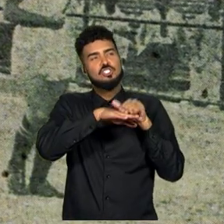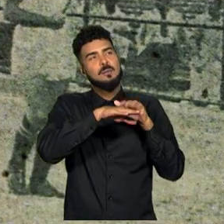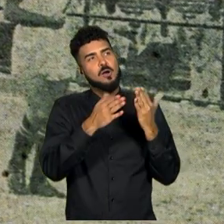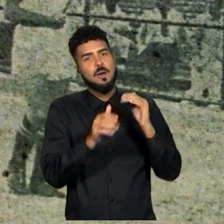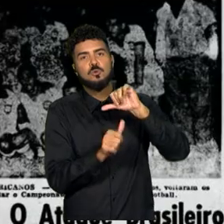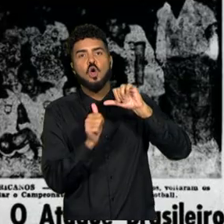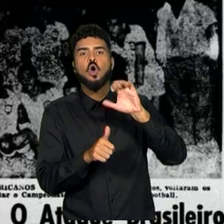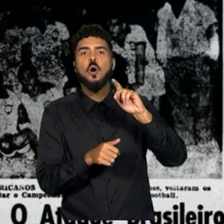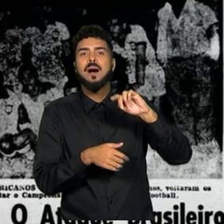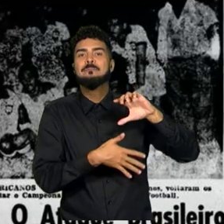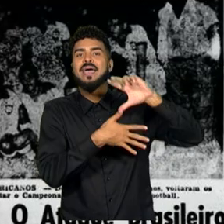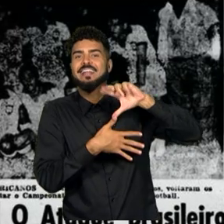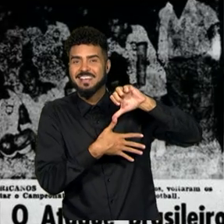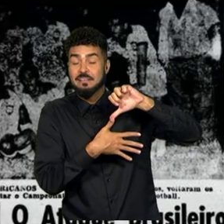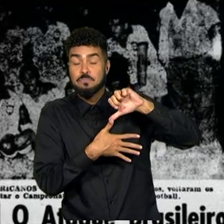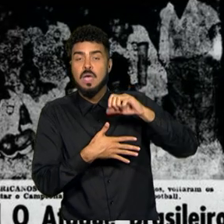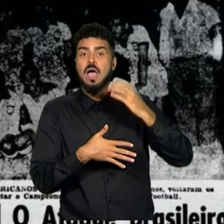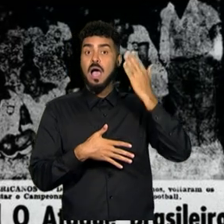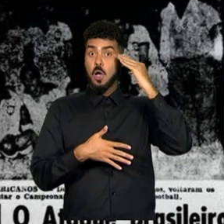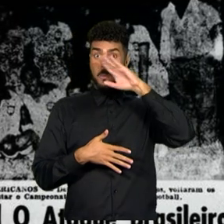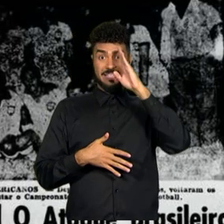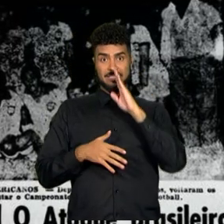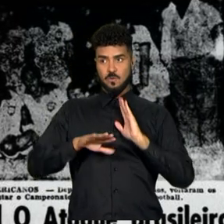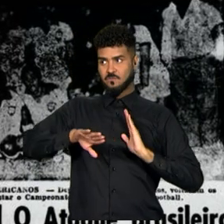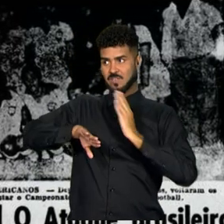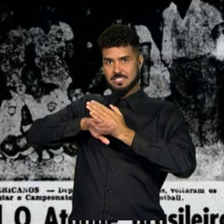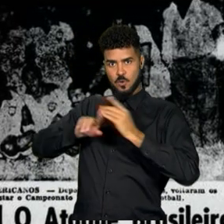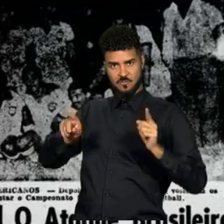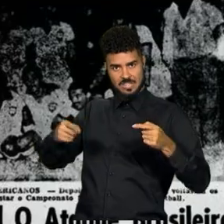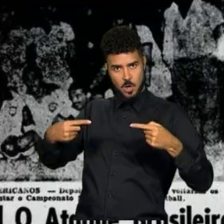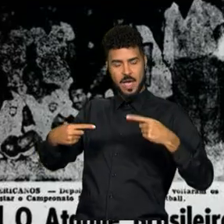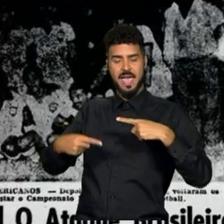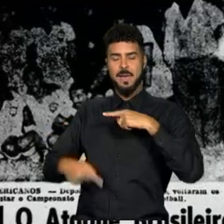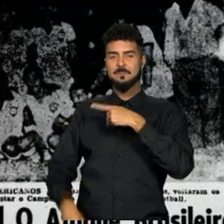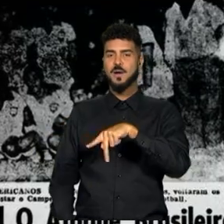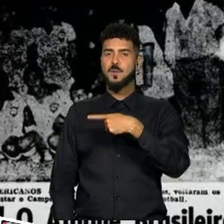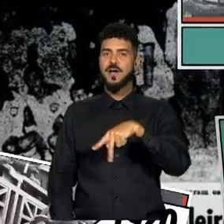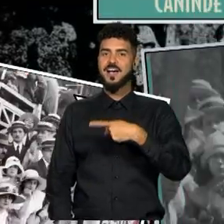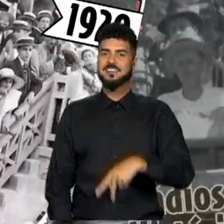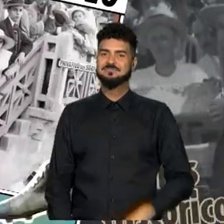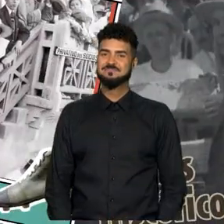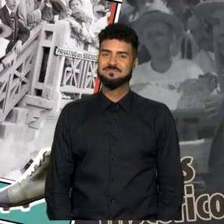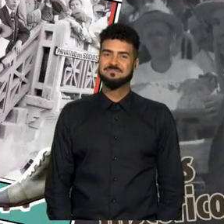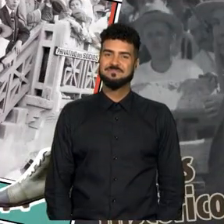Copa América. O Brasil conquistou em cima da equipe do Paraguai.